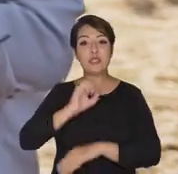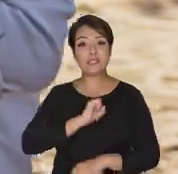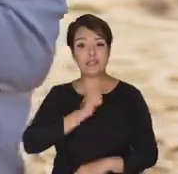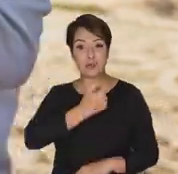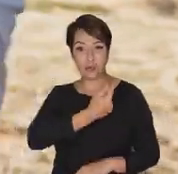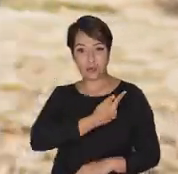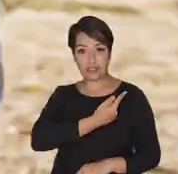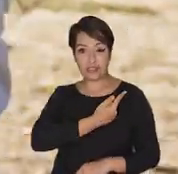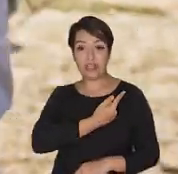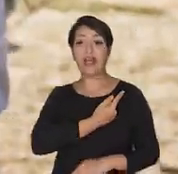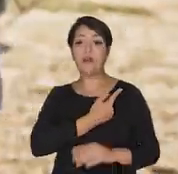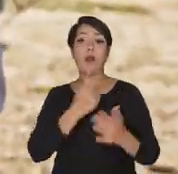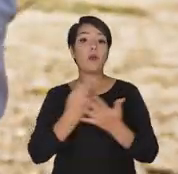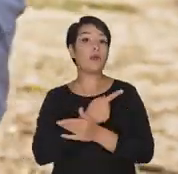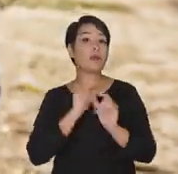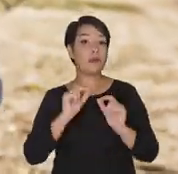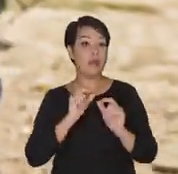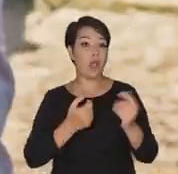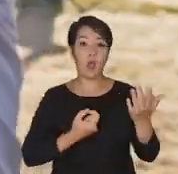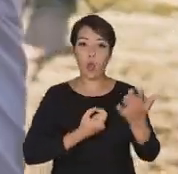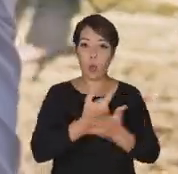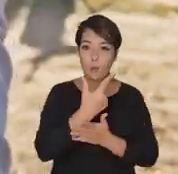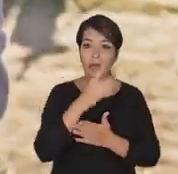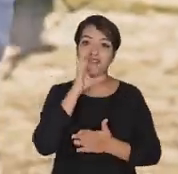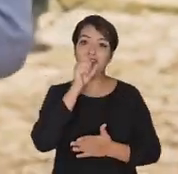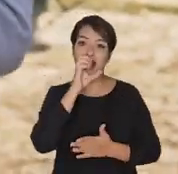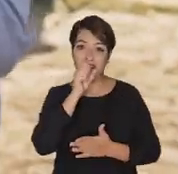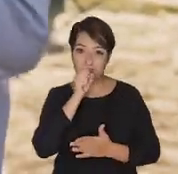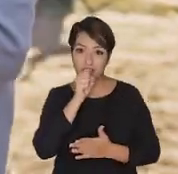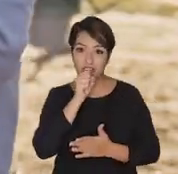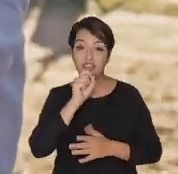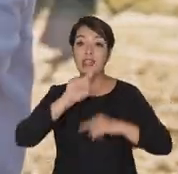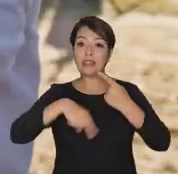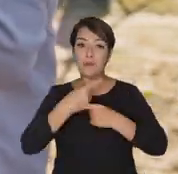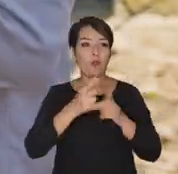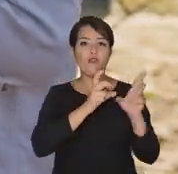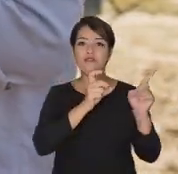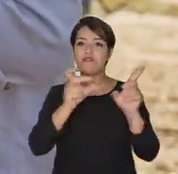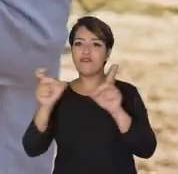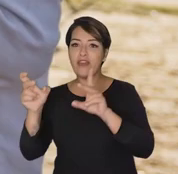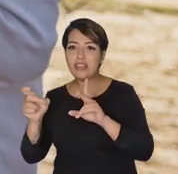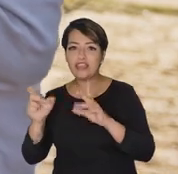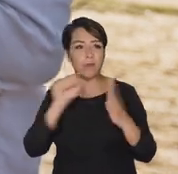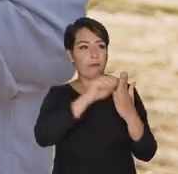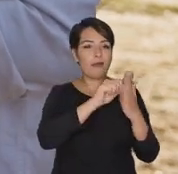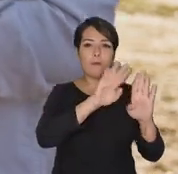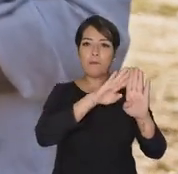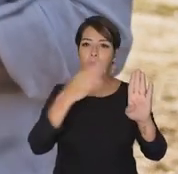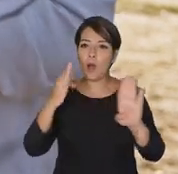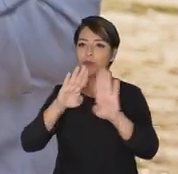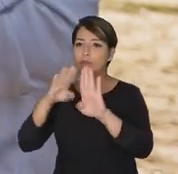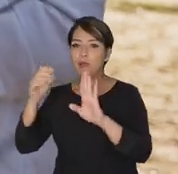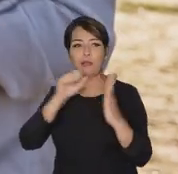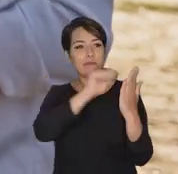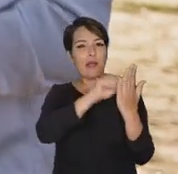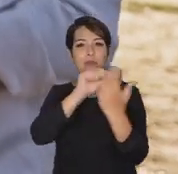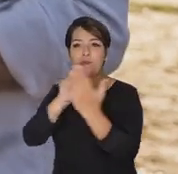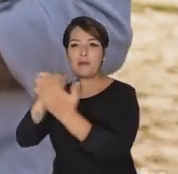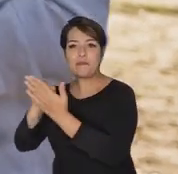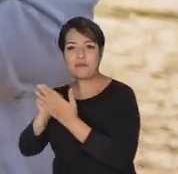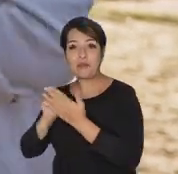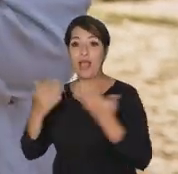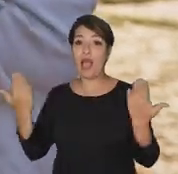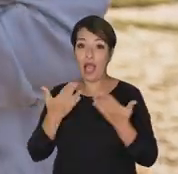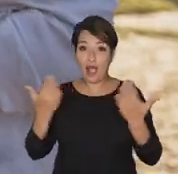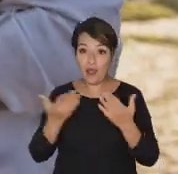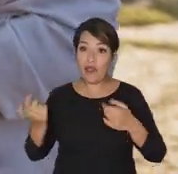ele comprava umas laranjas pra vender de porta em porta pra ajudar a família. Como é que pode estar a gente aqui em São Fidélis